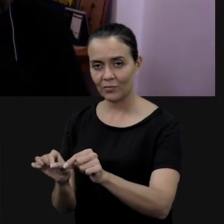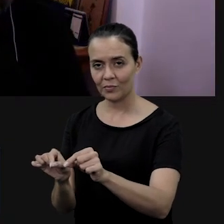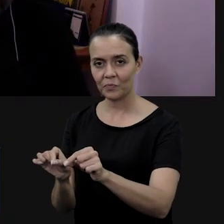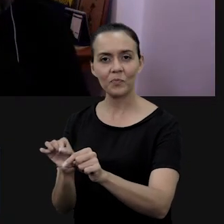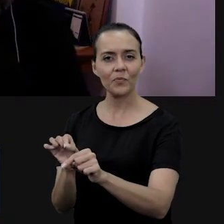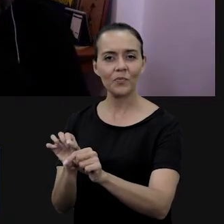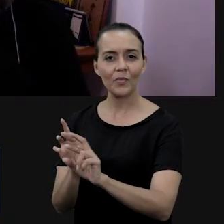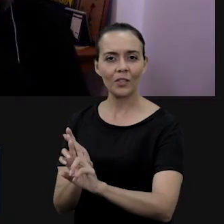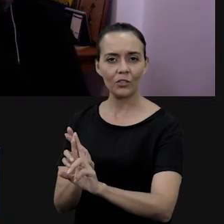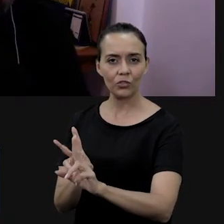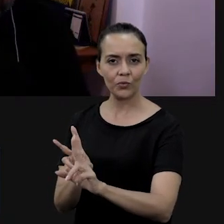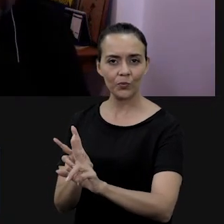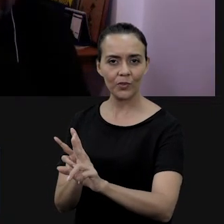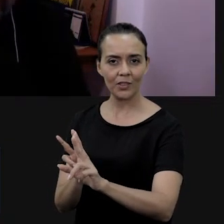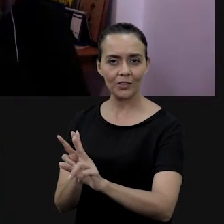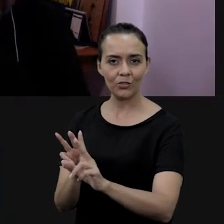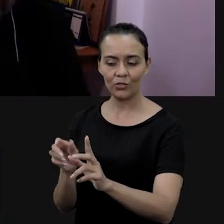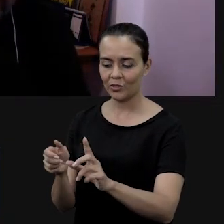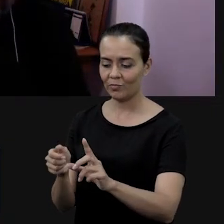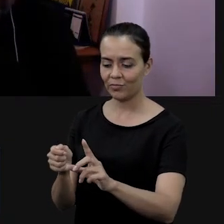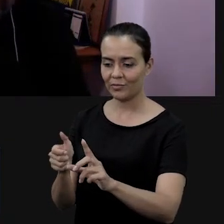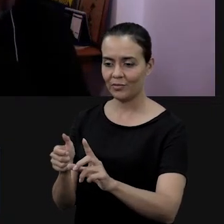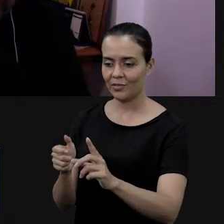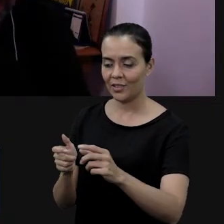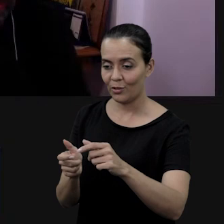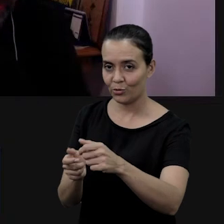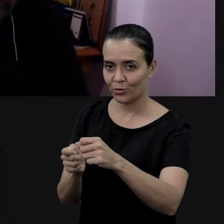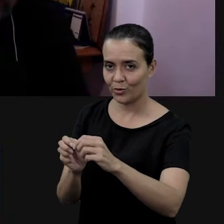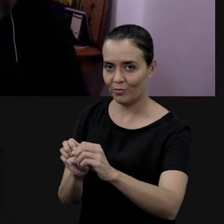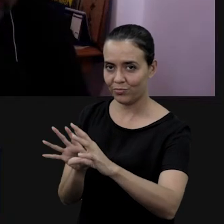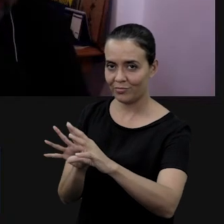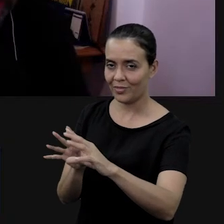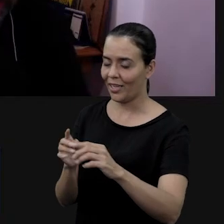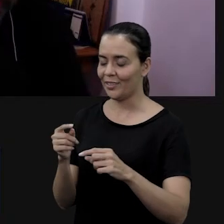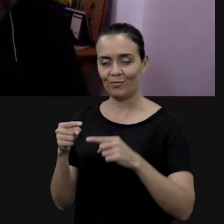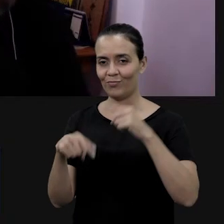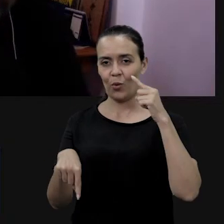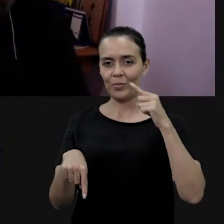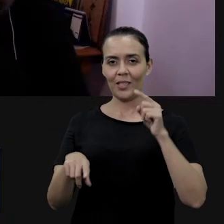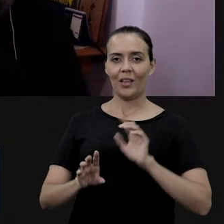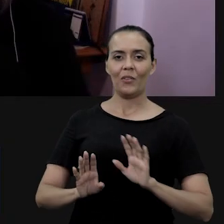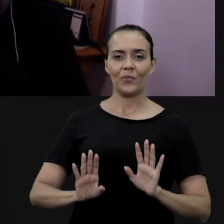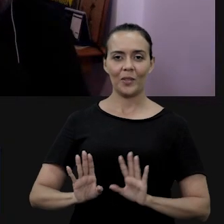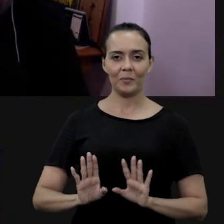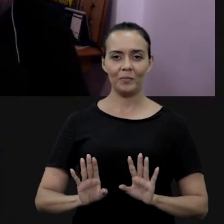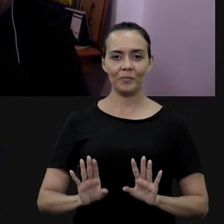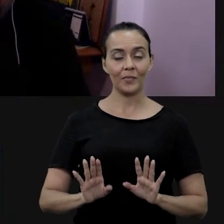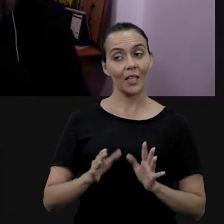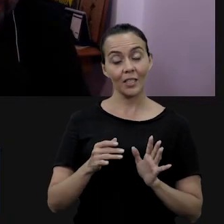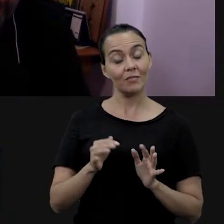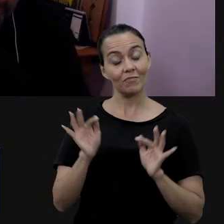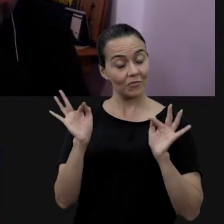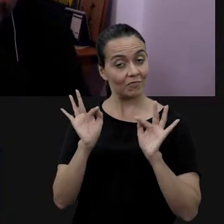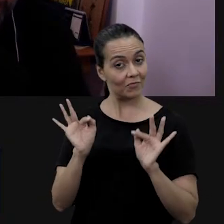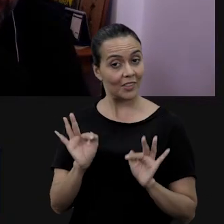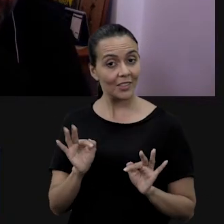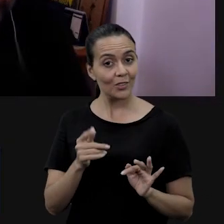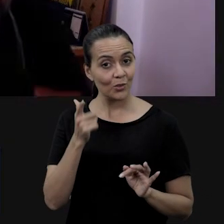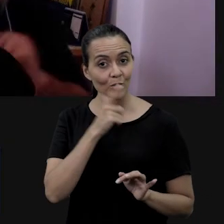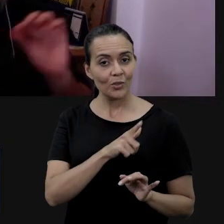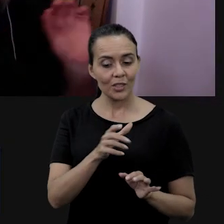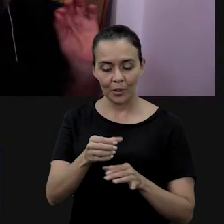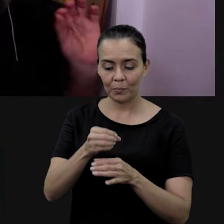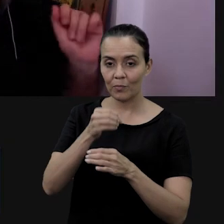canal, se eu ligasse o Phantom, ele ia ligar nos dois, e daí já não dá. Então, felizmente, o meu